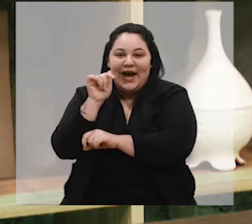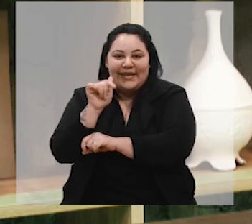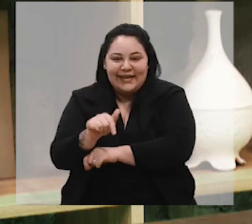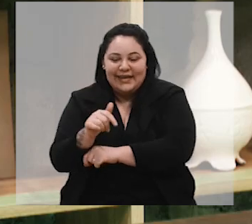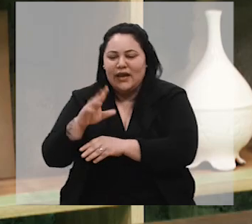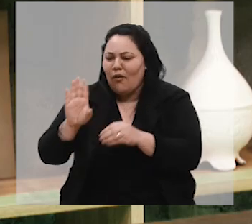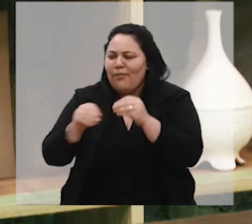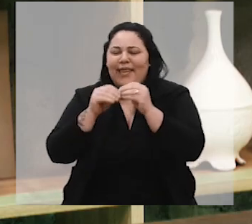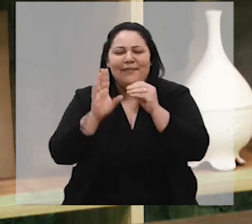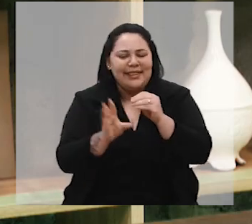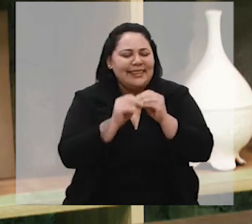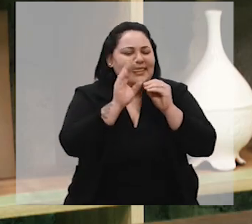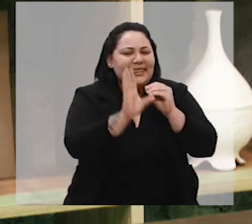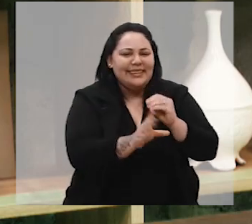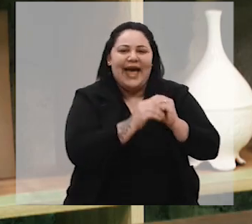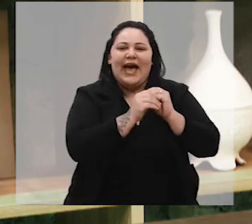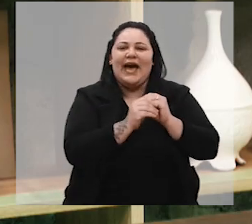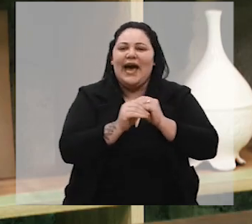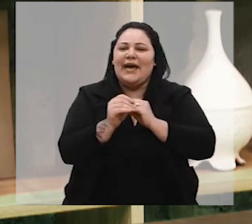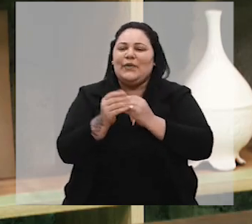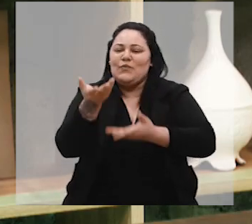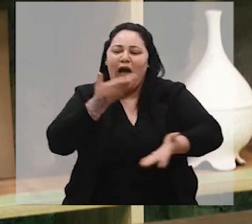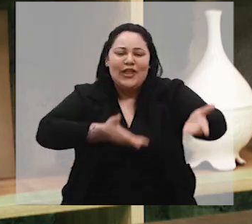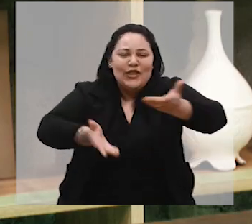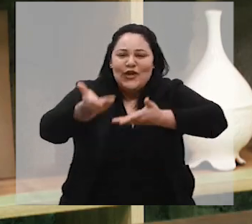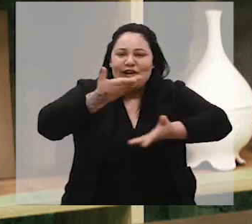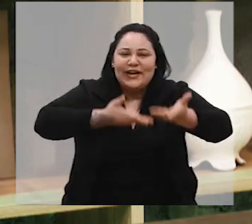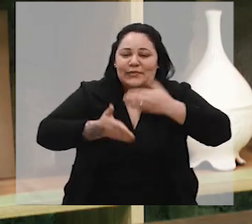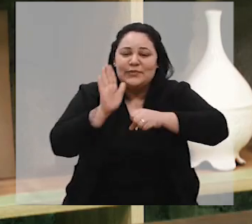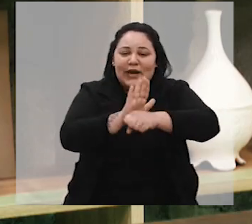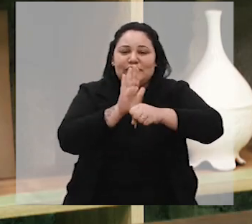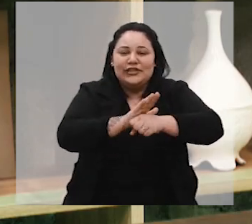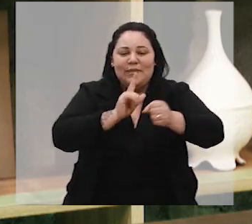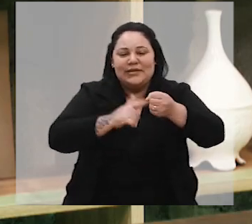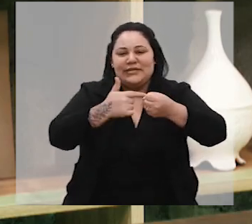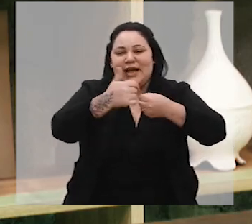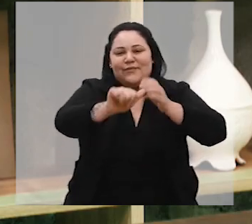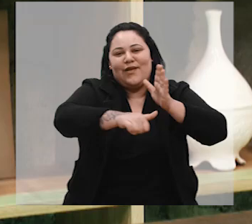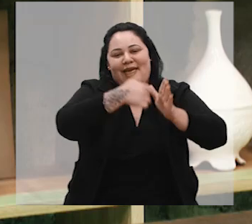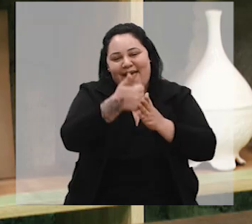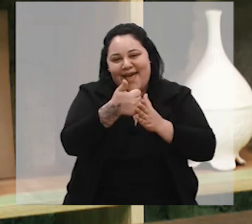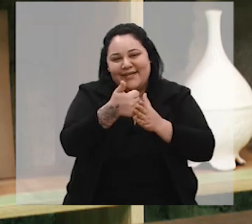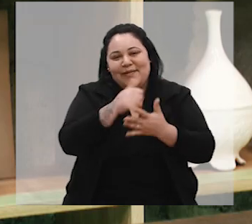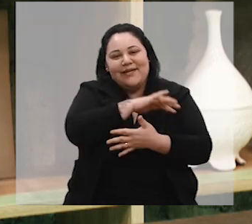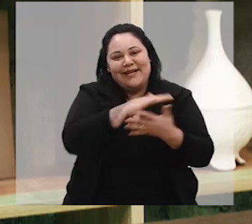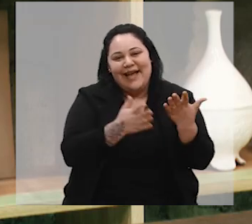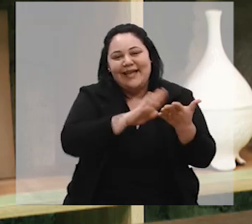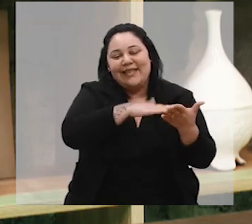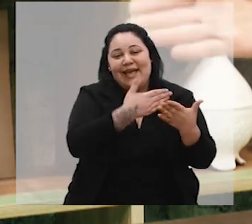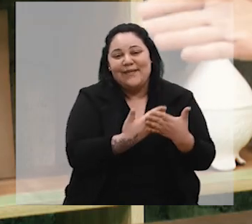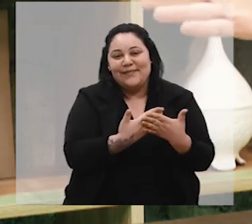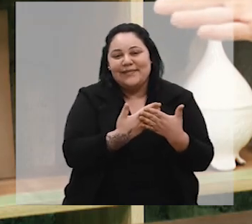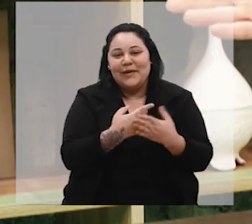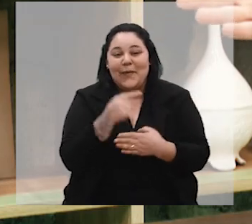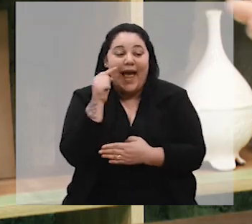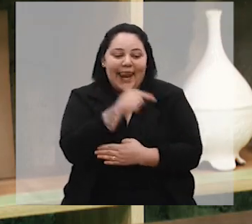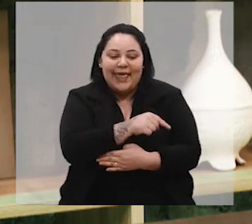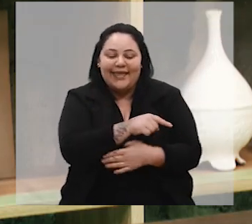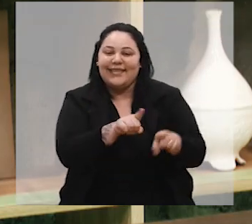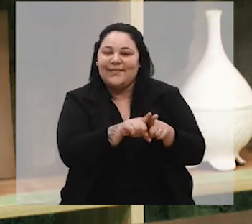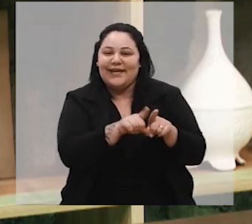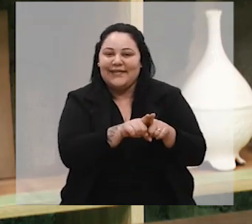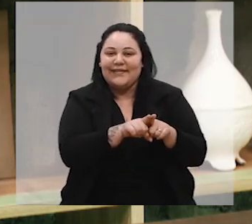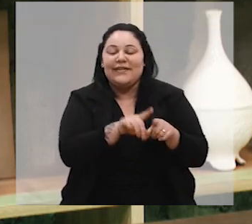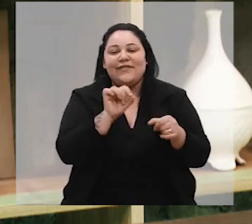e trouxeram suas colaborações para a construção de uma cidade melhor e para esse debate também, as intérpretes de Libras que estão aqui no cantinho da